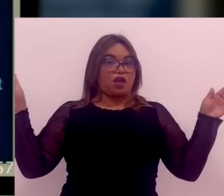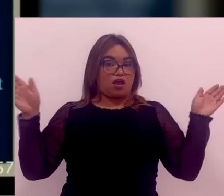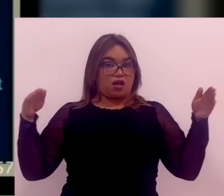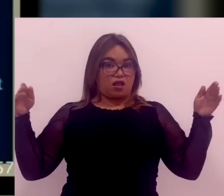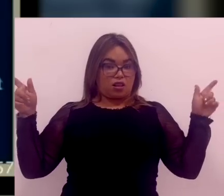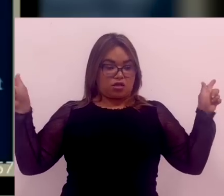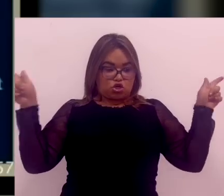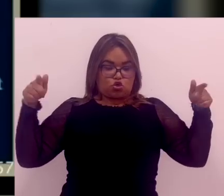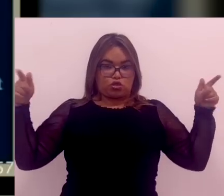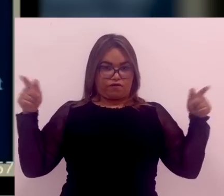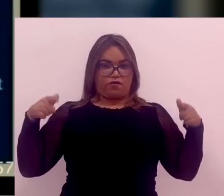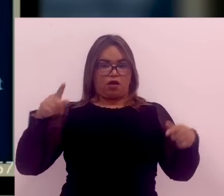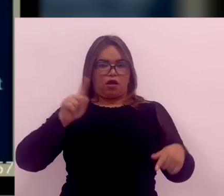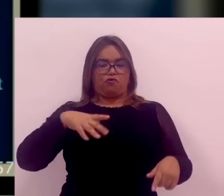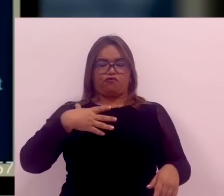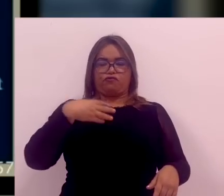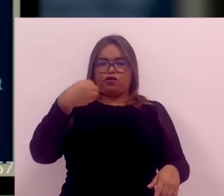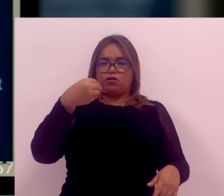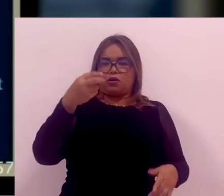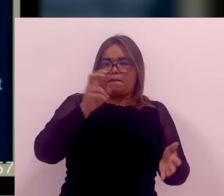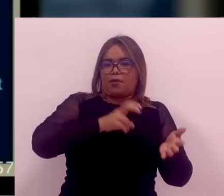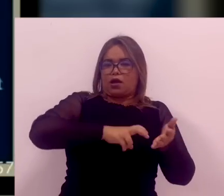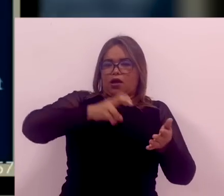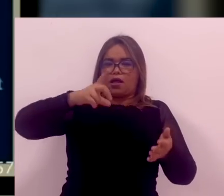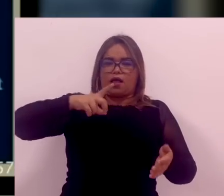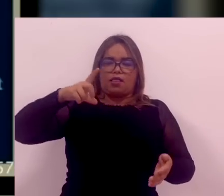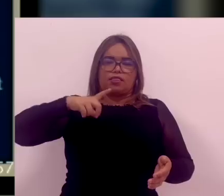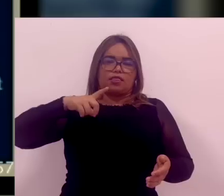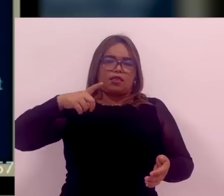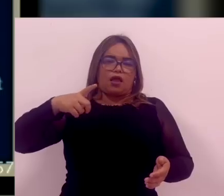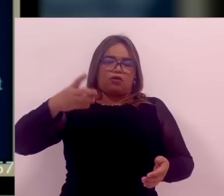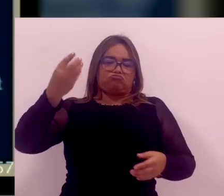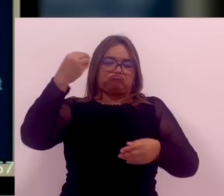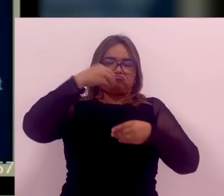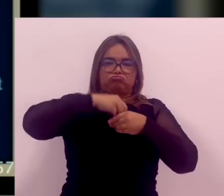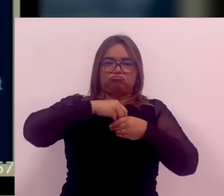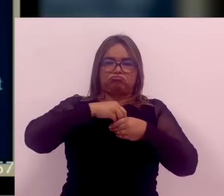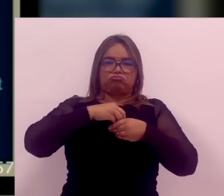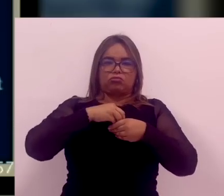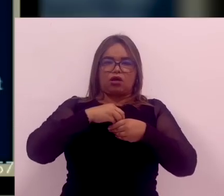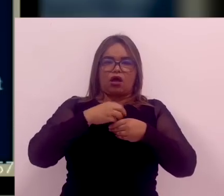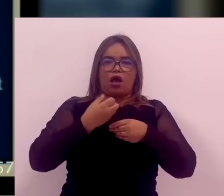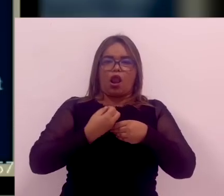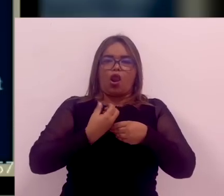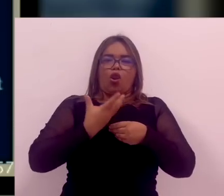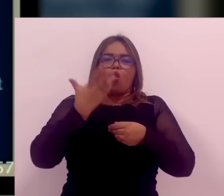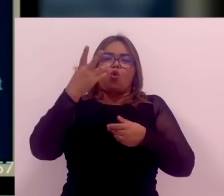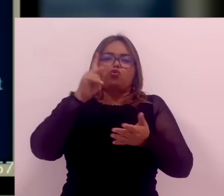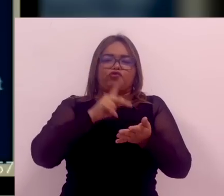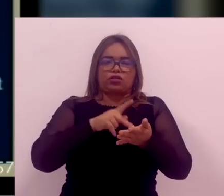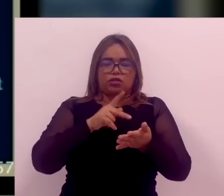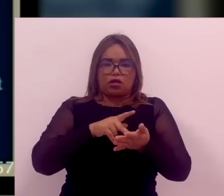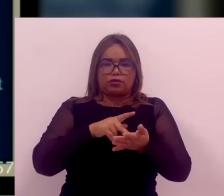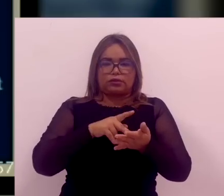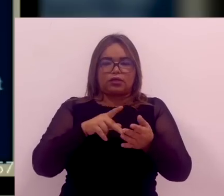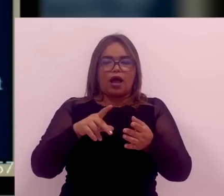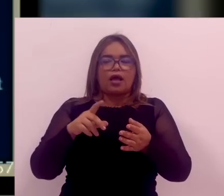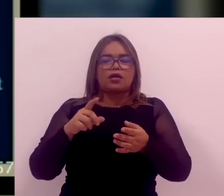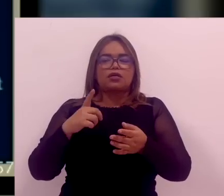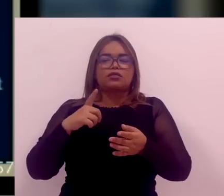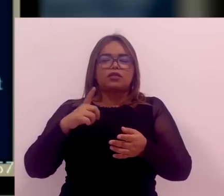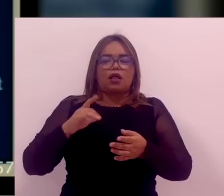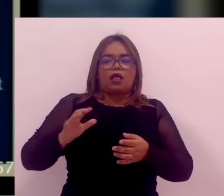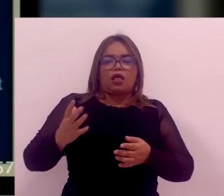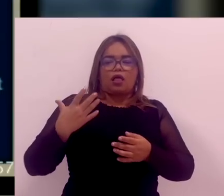estranho e misterioso para se dar ao espírito das trevas. Lúcifer é o filho da manhã. É ele quem carrega a luz. E com